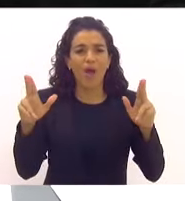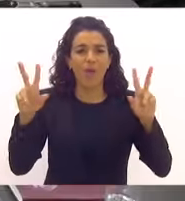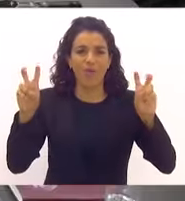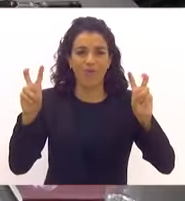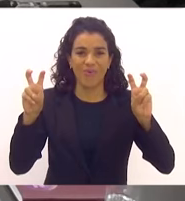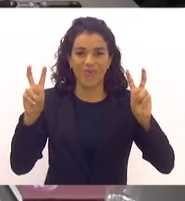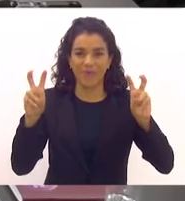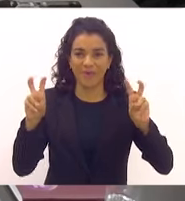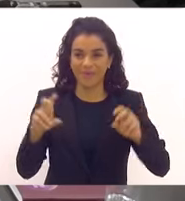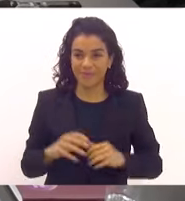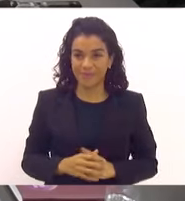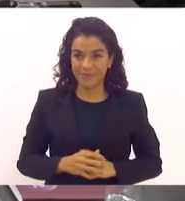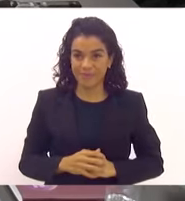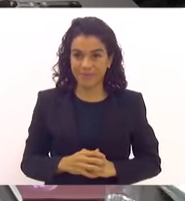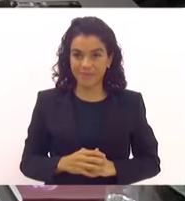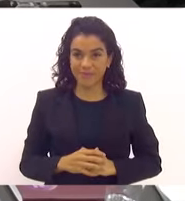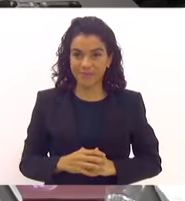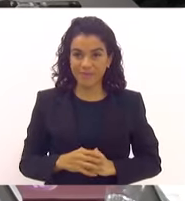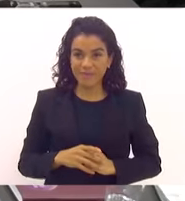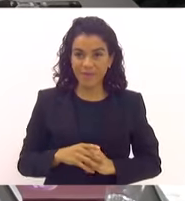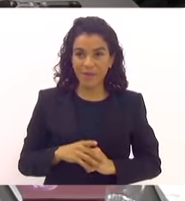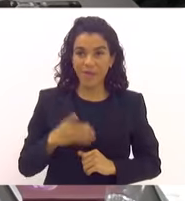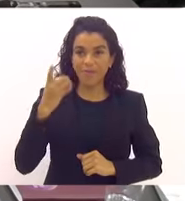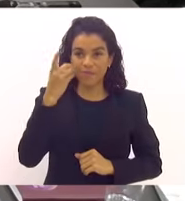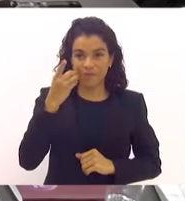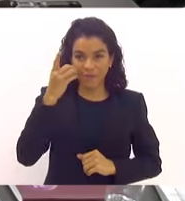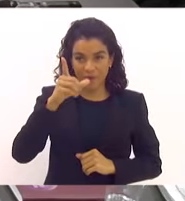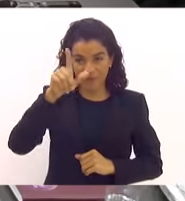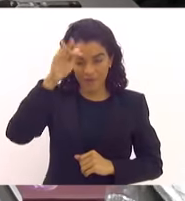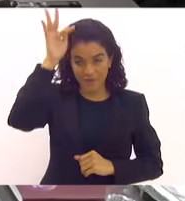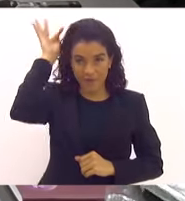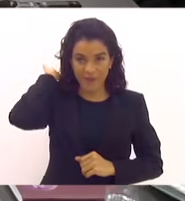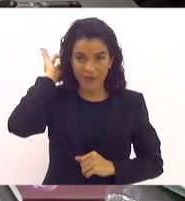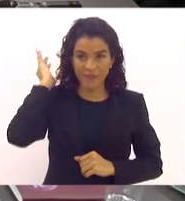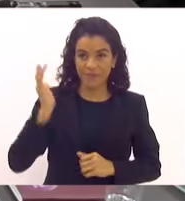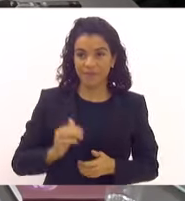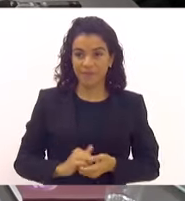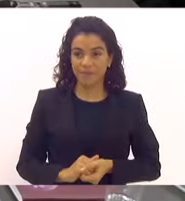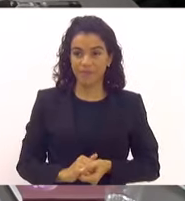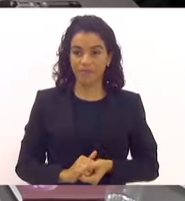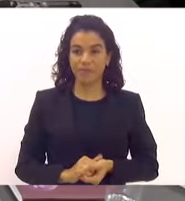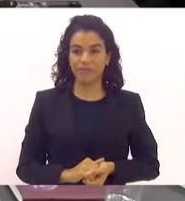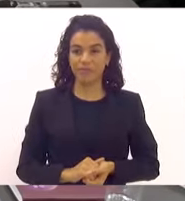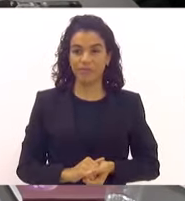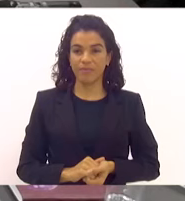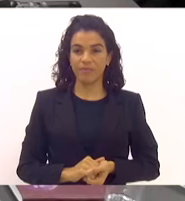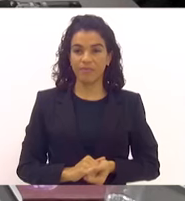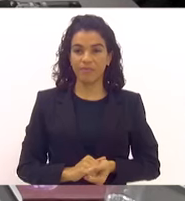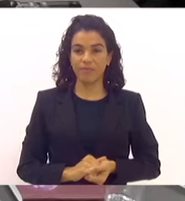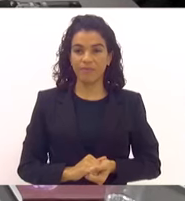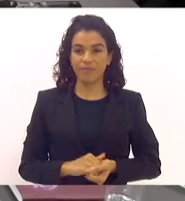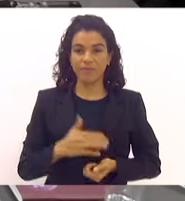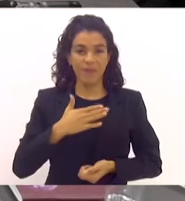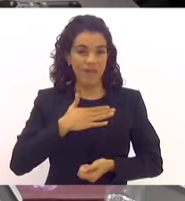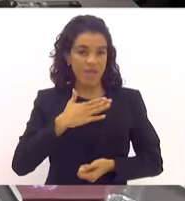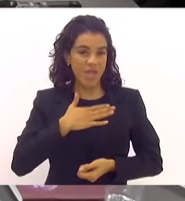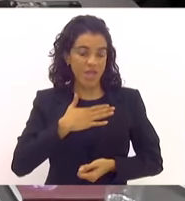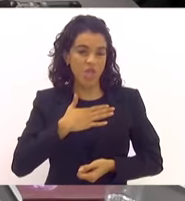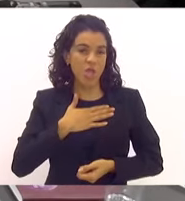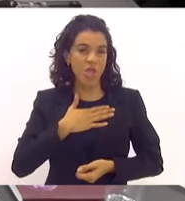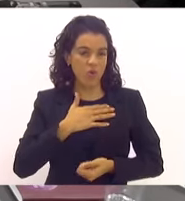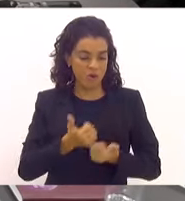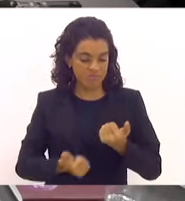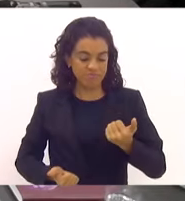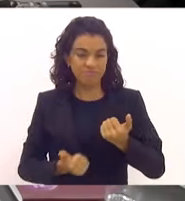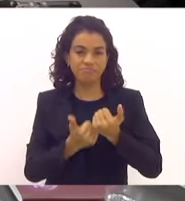permite uma parte, deputado. Desculpa, deputado Fred Pacheco. Eu sou um entusiasta da